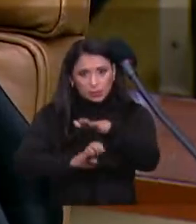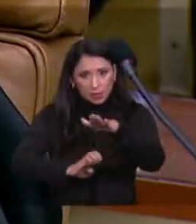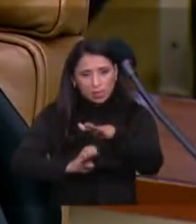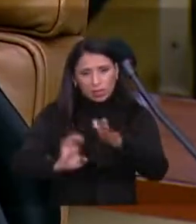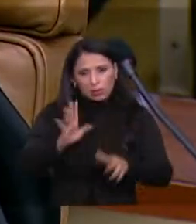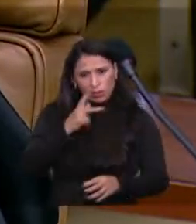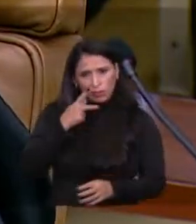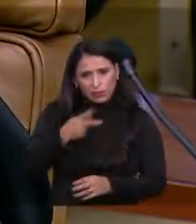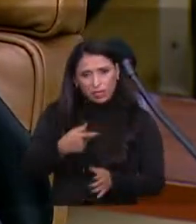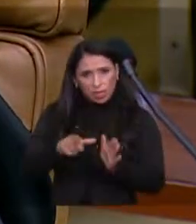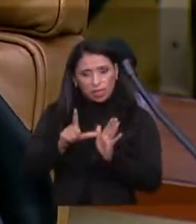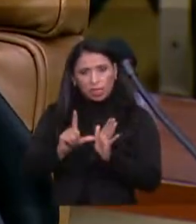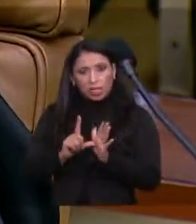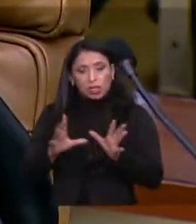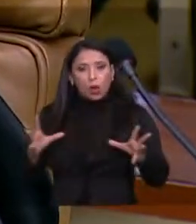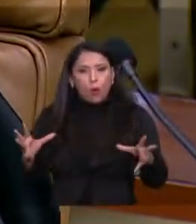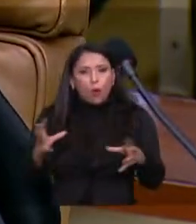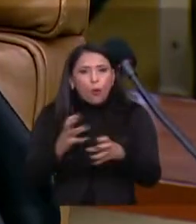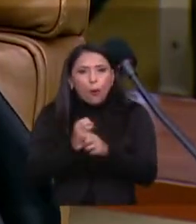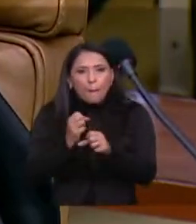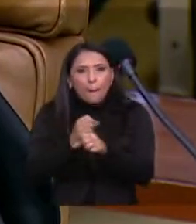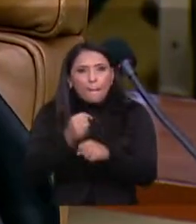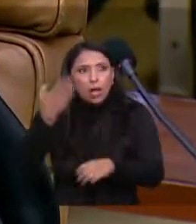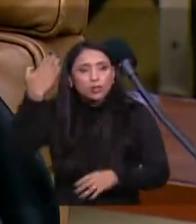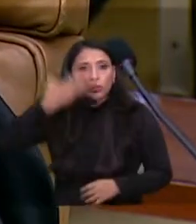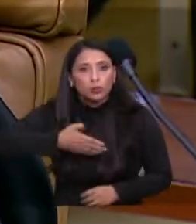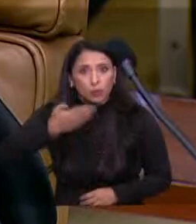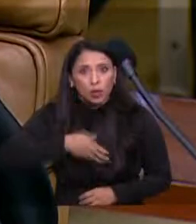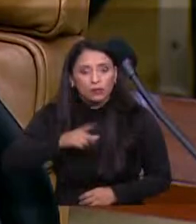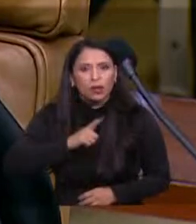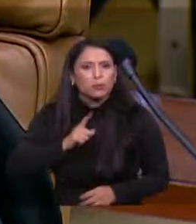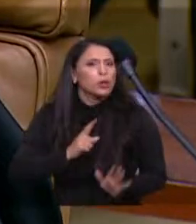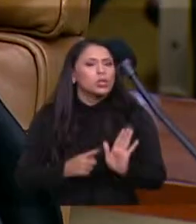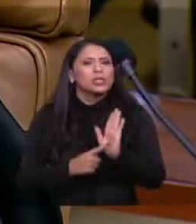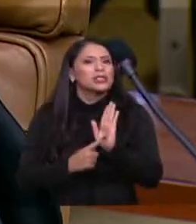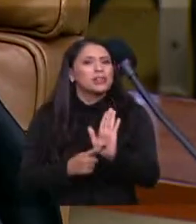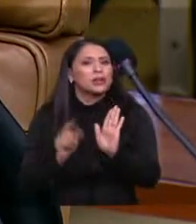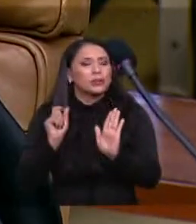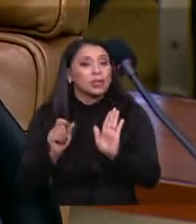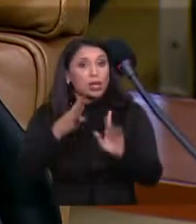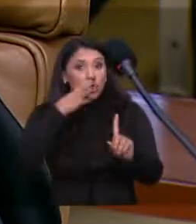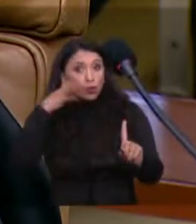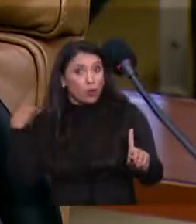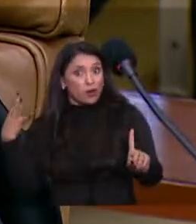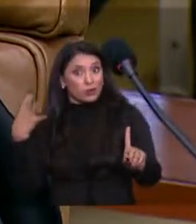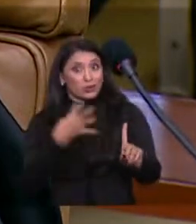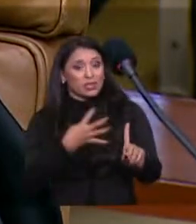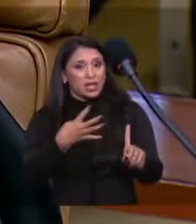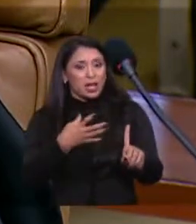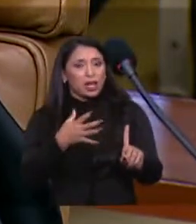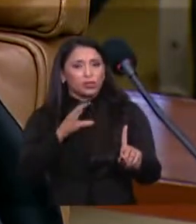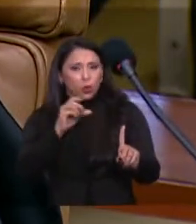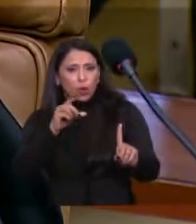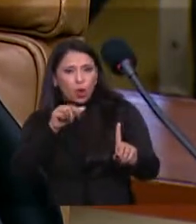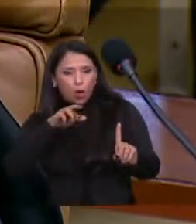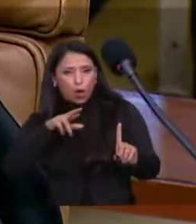mencionei o conjunto probatório permite assustar boa parte ao próprio acusado Fernando Afonso Collor de